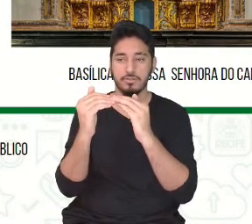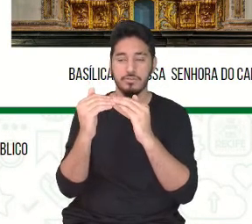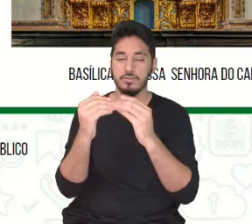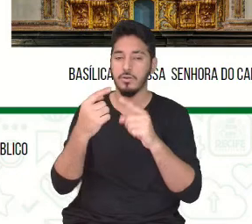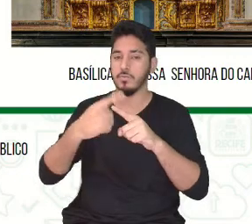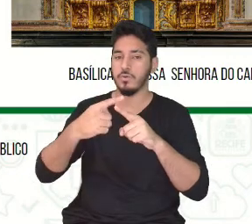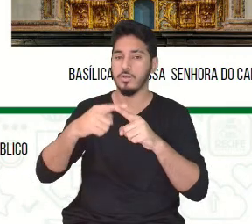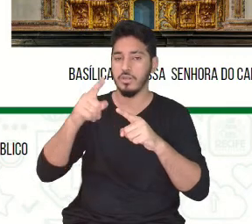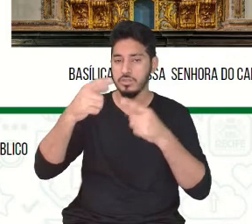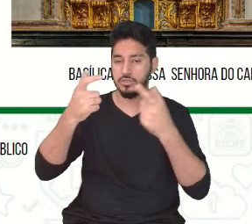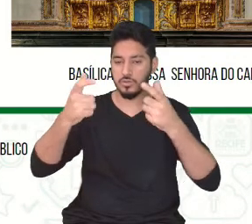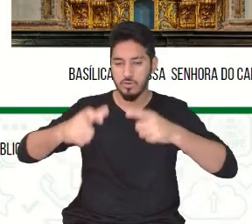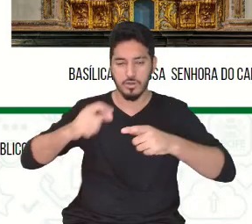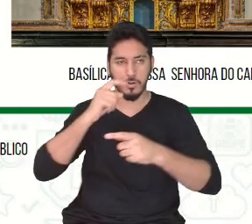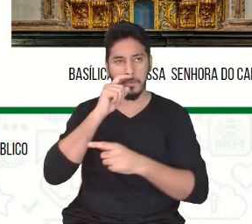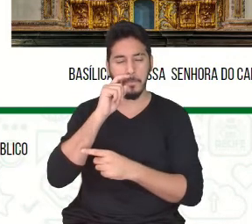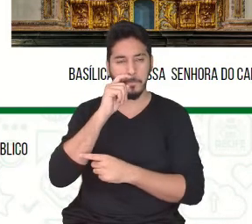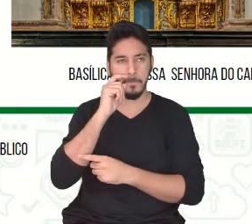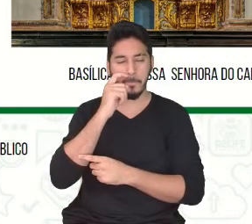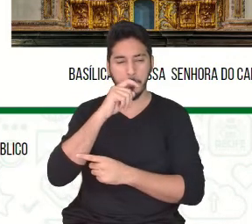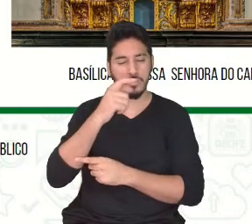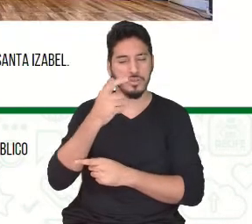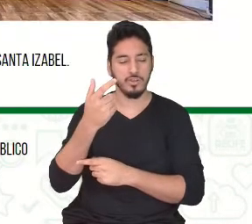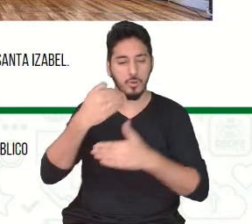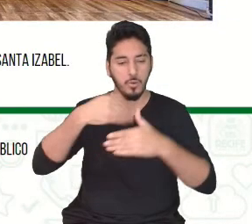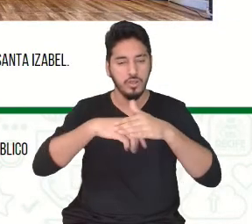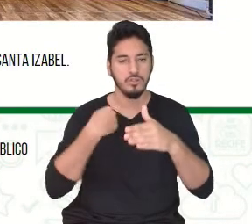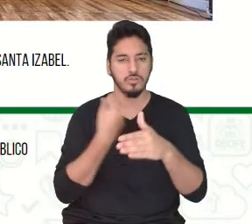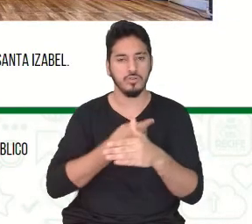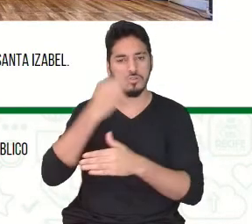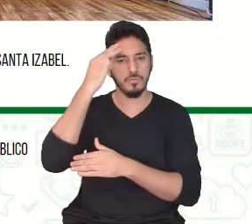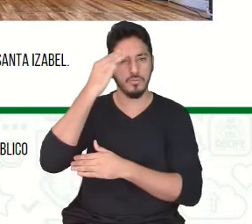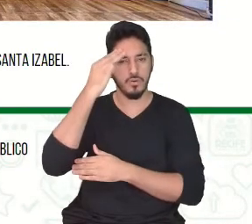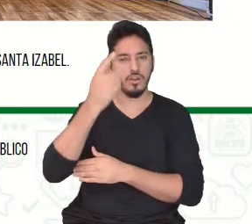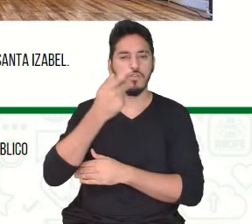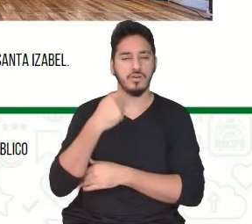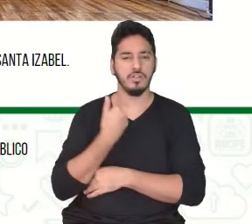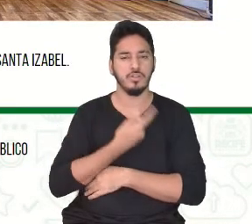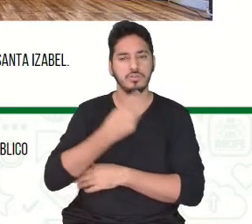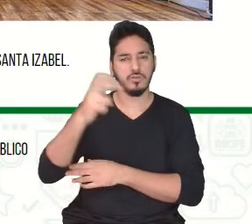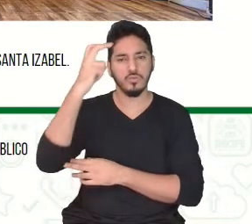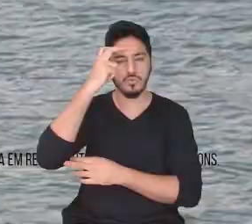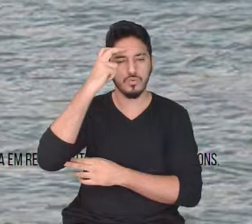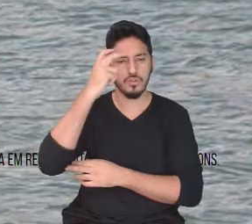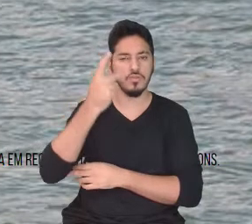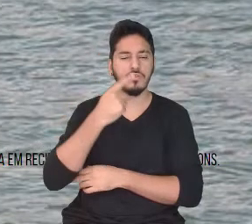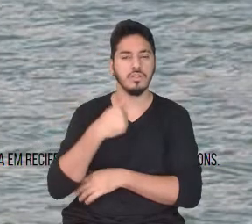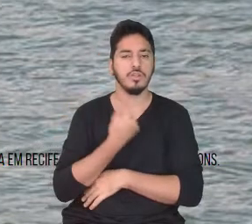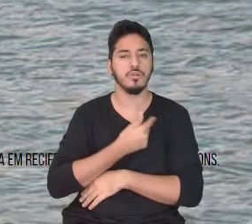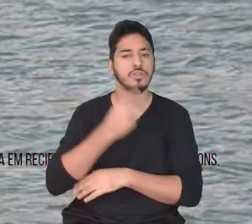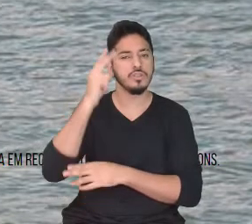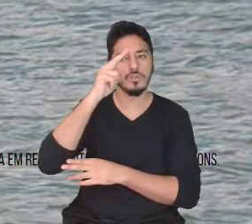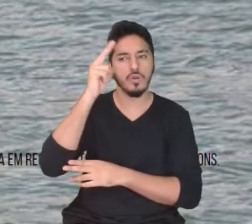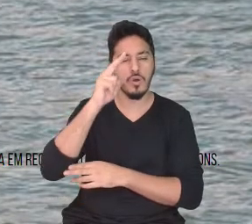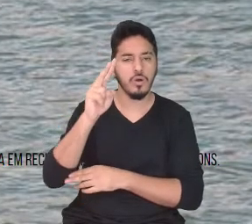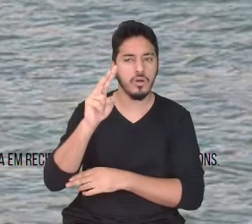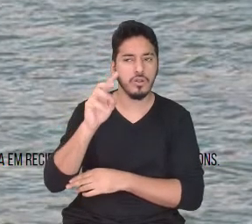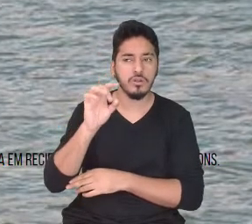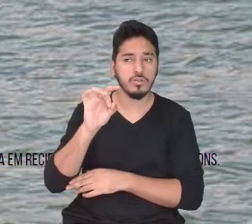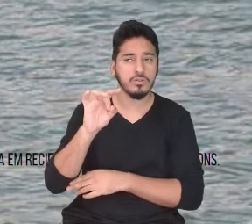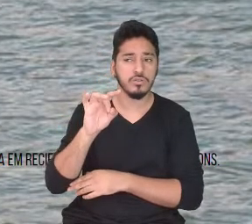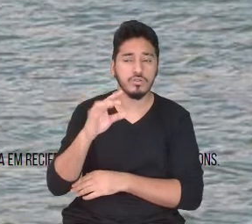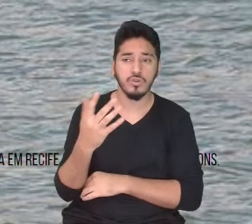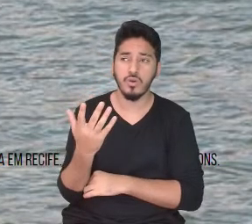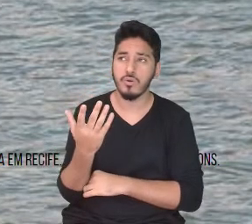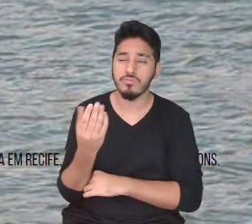Porque esses locais que resguardam a nossa memória, que contam da nossa cultura, que contam da nossa história, só podem contar